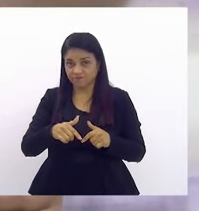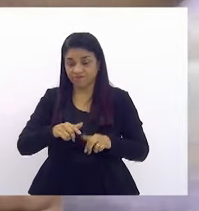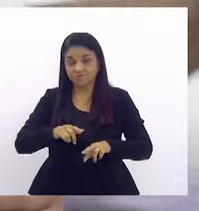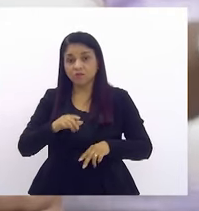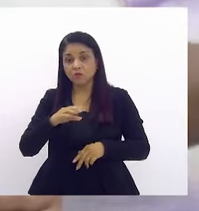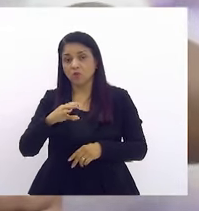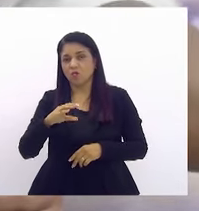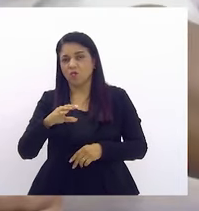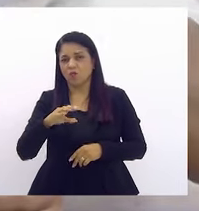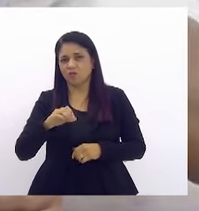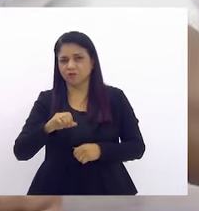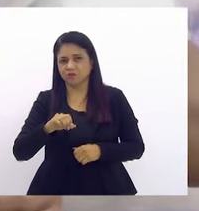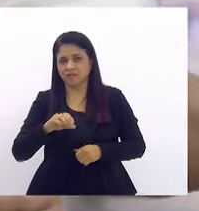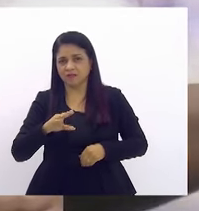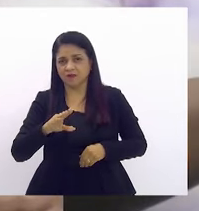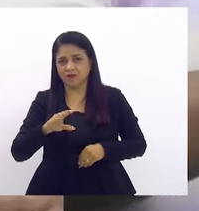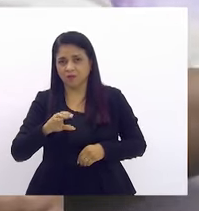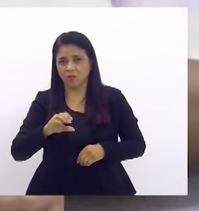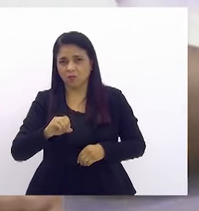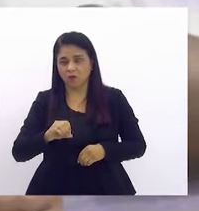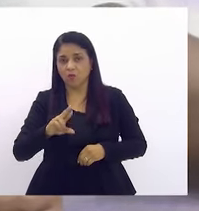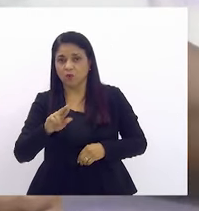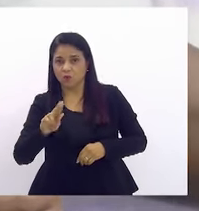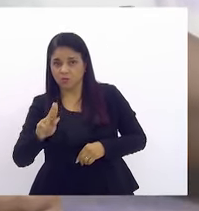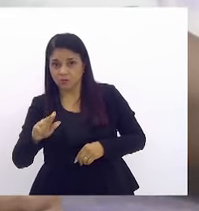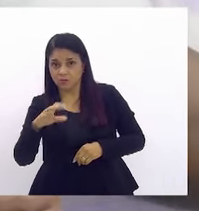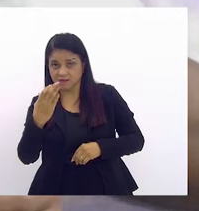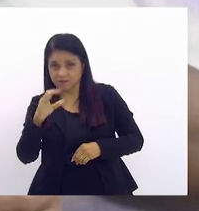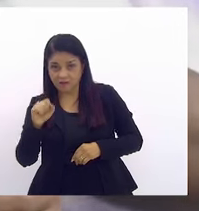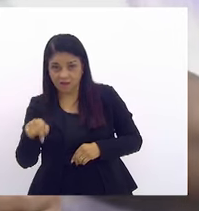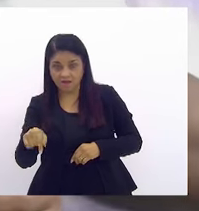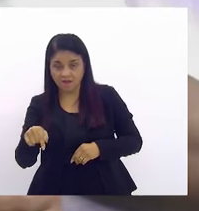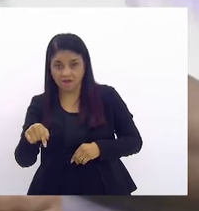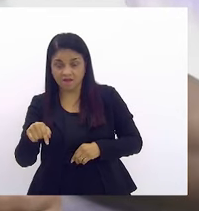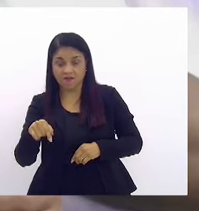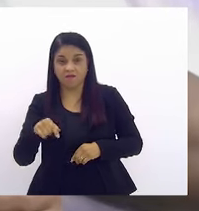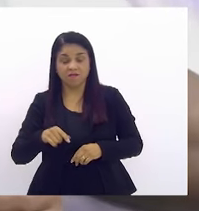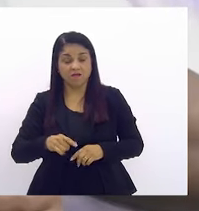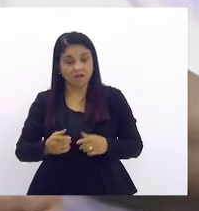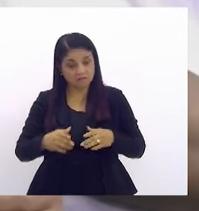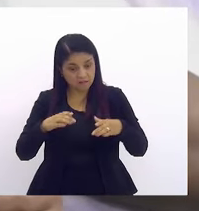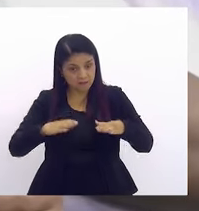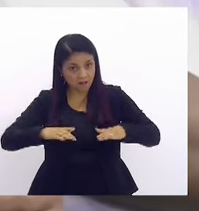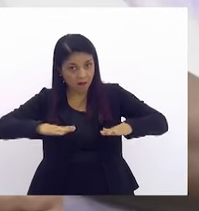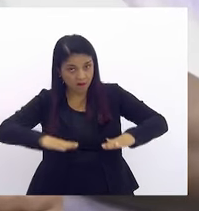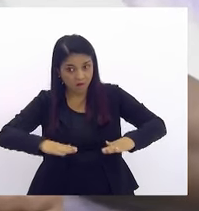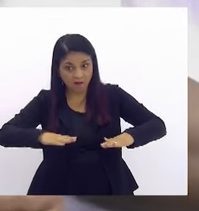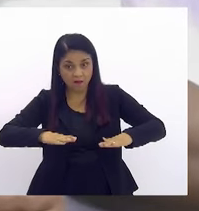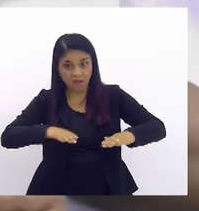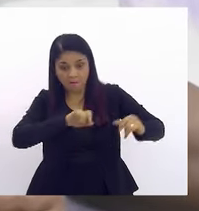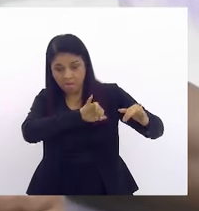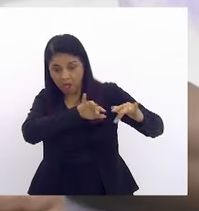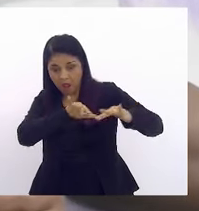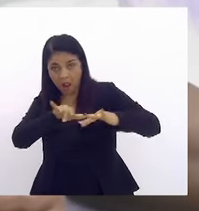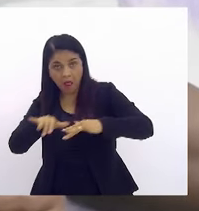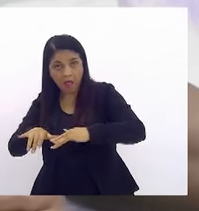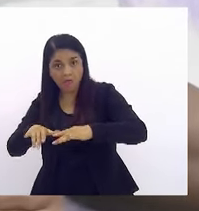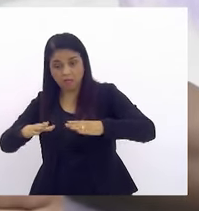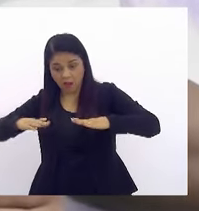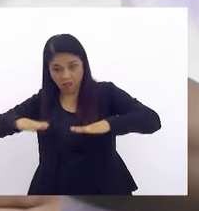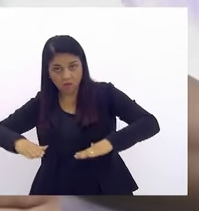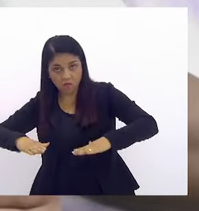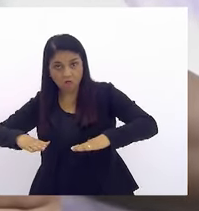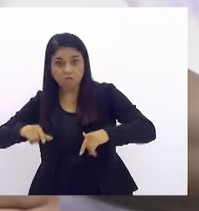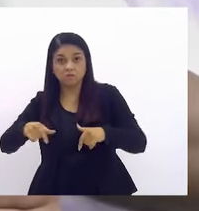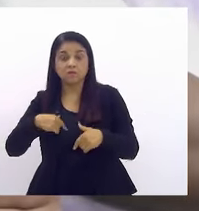de Itaboraí, dos manguezais de Tambi, e agora a gente está tendo na nossa lagoa, por diversos amigos que trouxeram essa